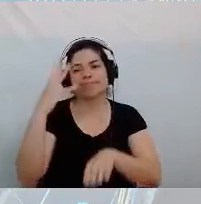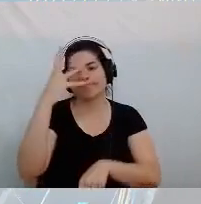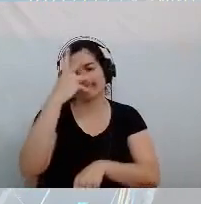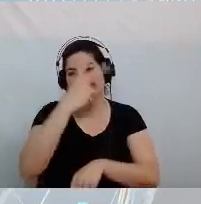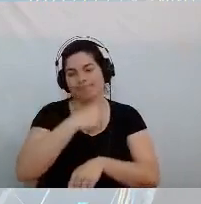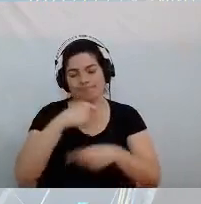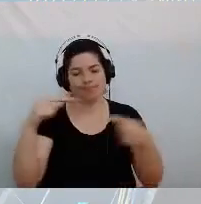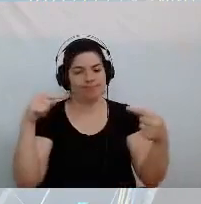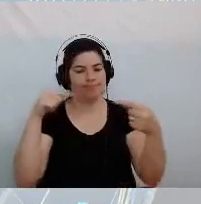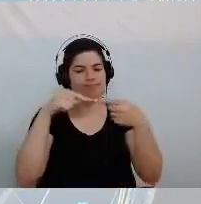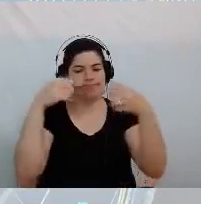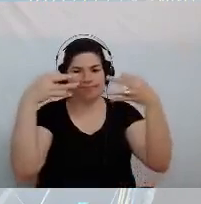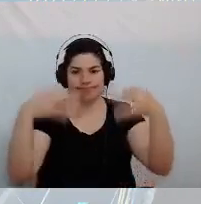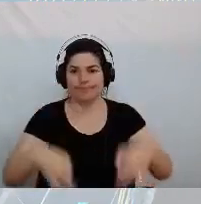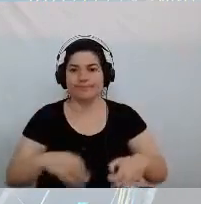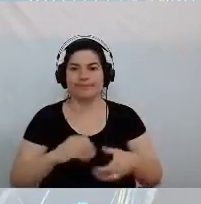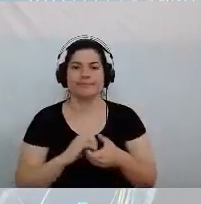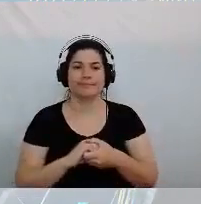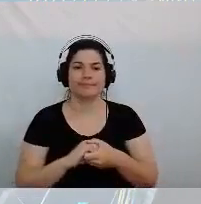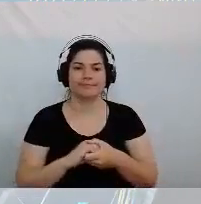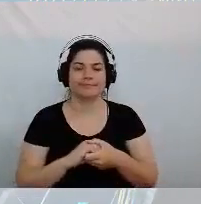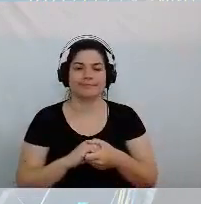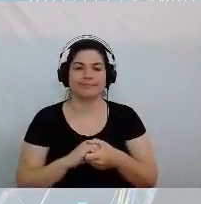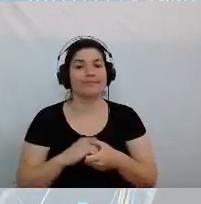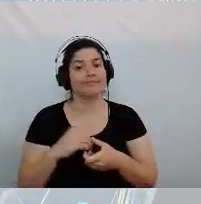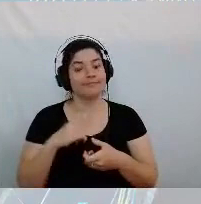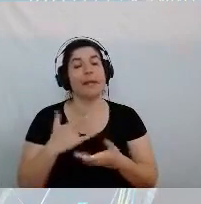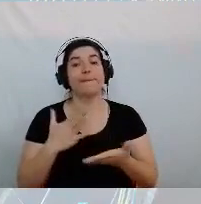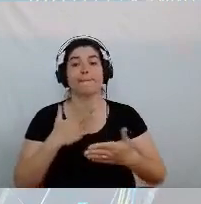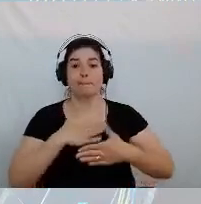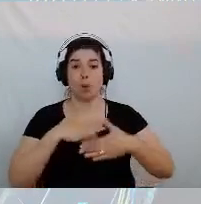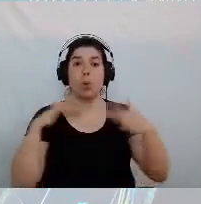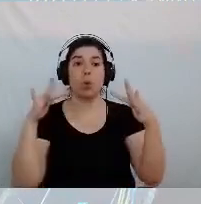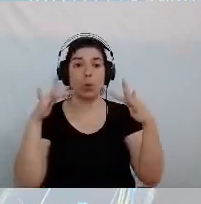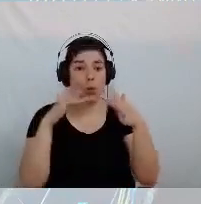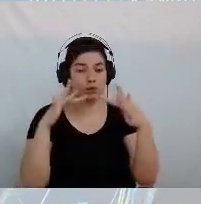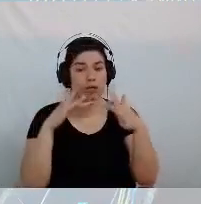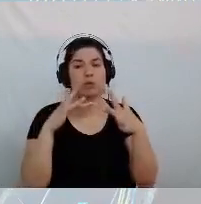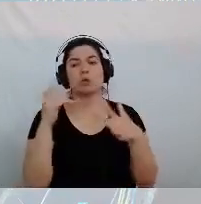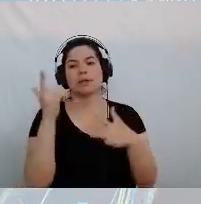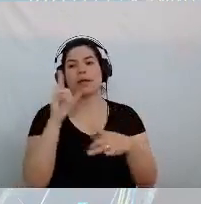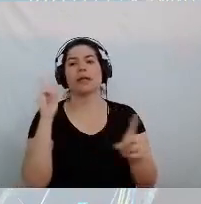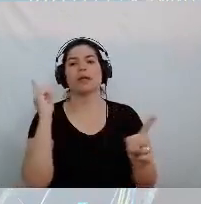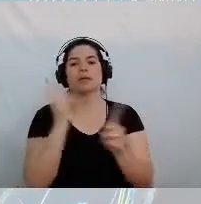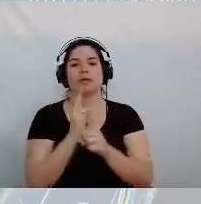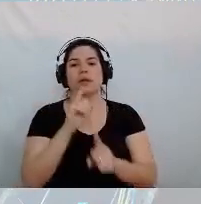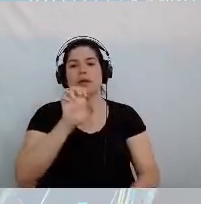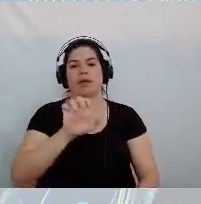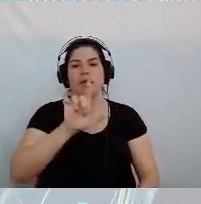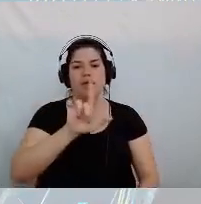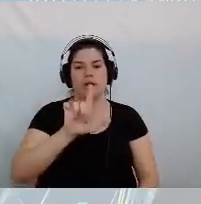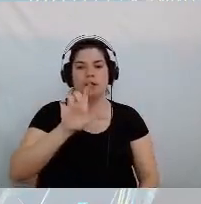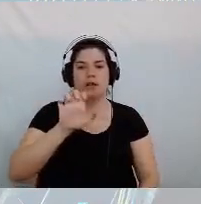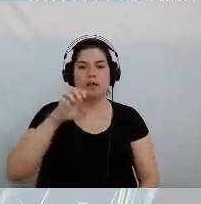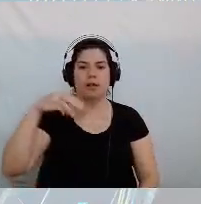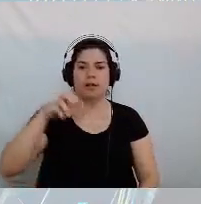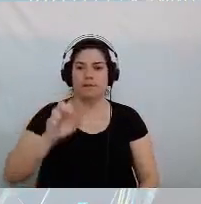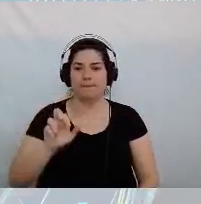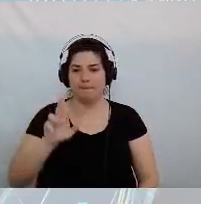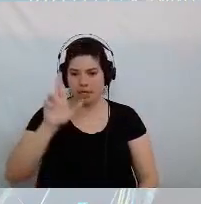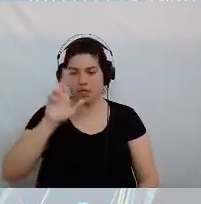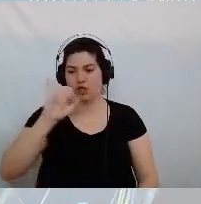implementação aqui eventualmente você encontra os meus contatos você me encontra como elemar Jr em praticamente todas as redes sociais aqui tá meu Instagram